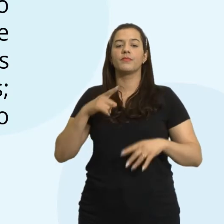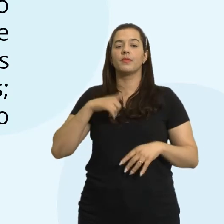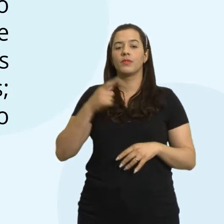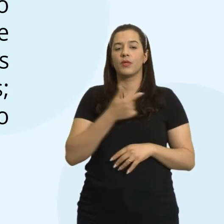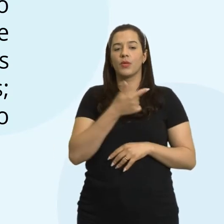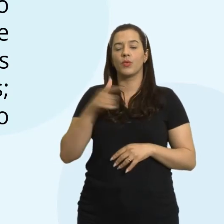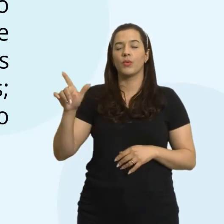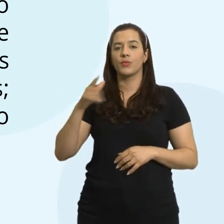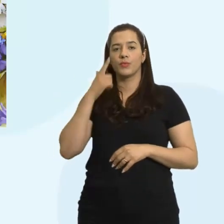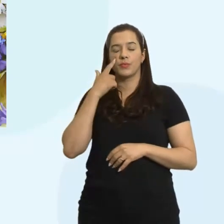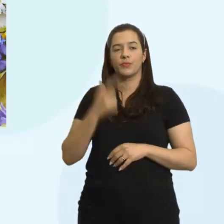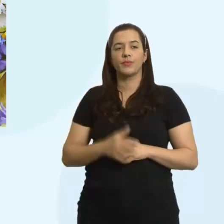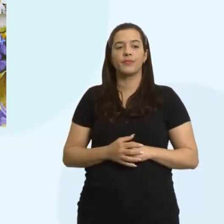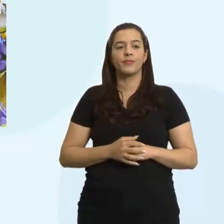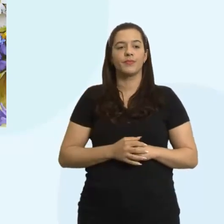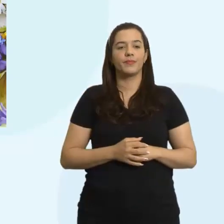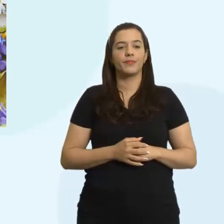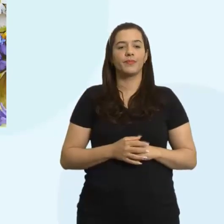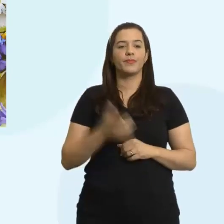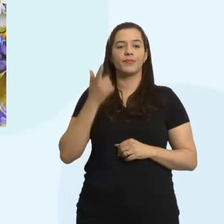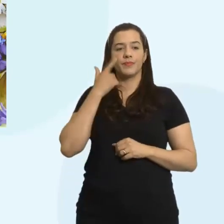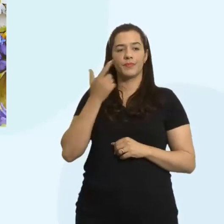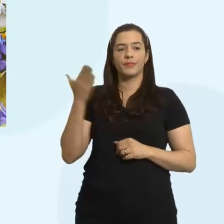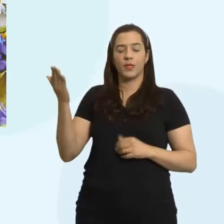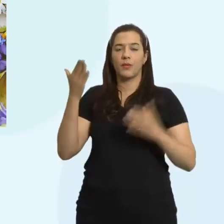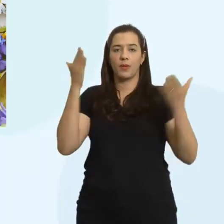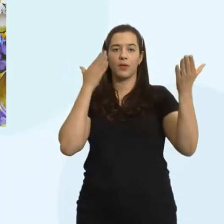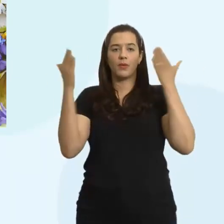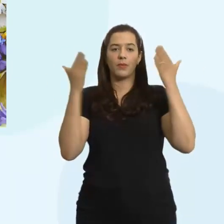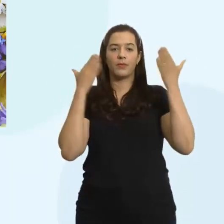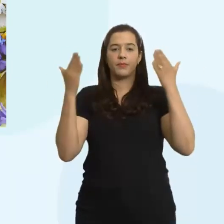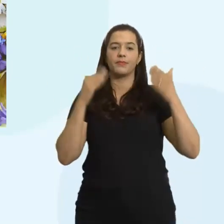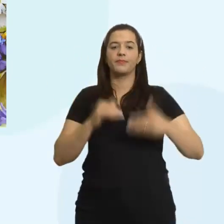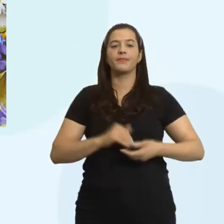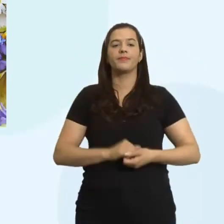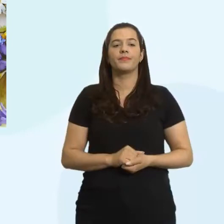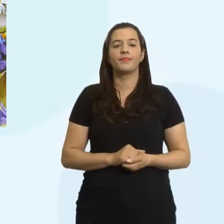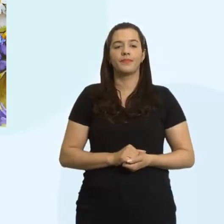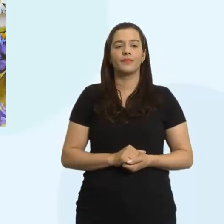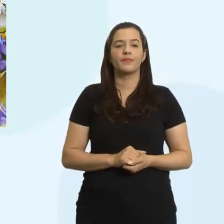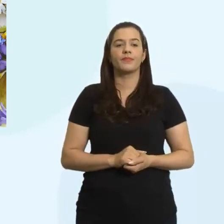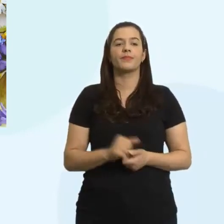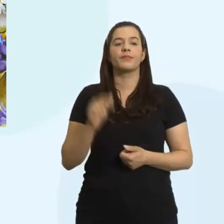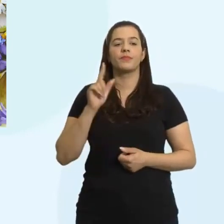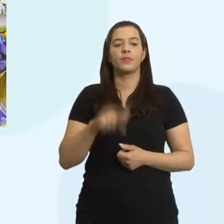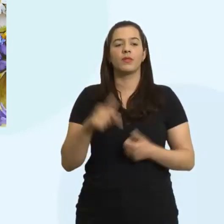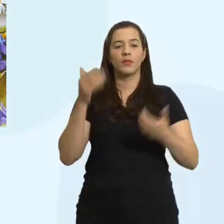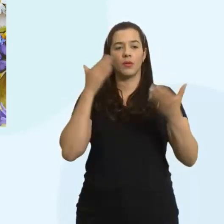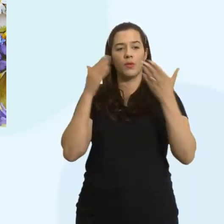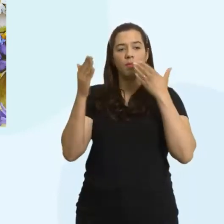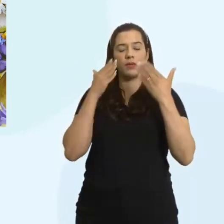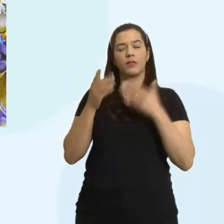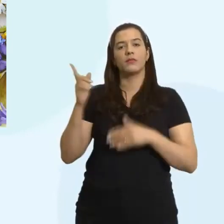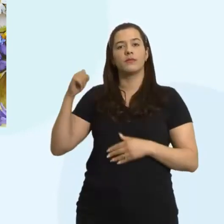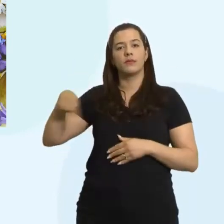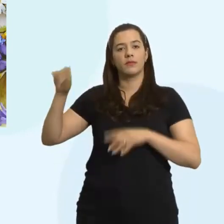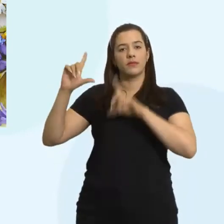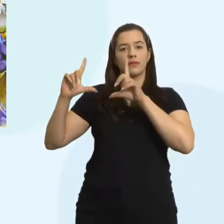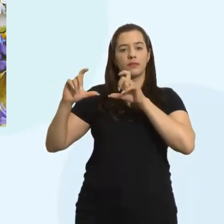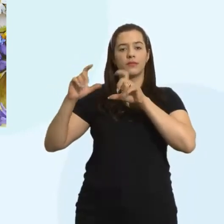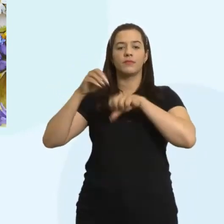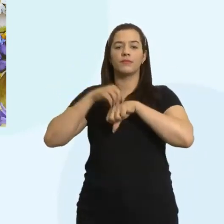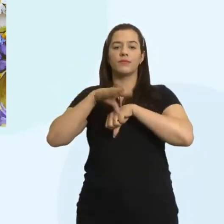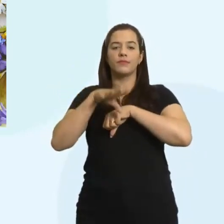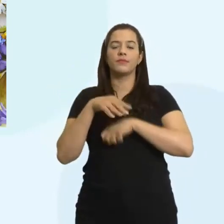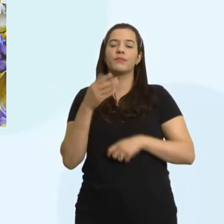próximo slide, nós temos aqui uma comparação, né? Comparando essas imagens, uma sugestão